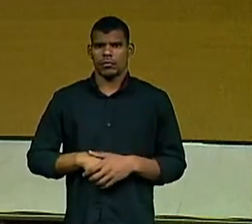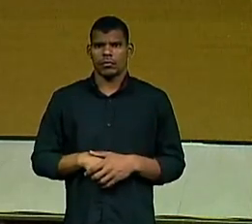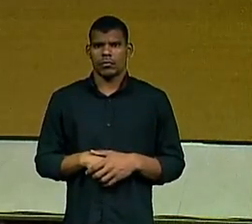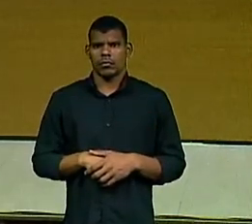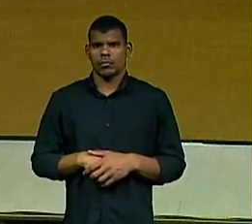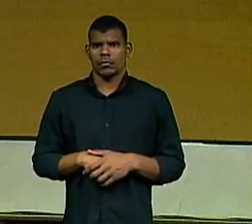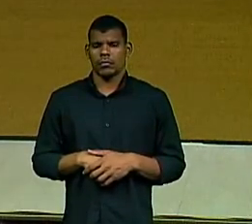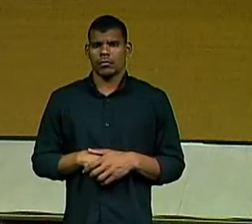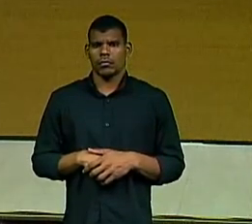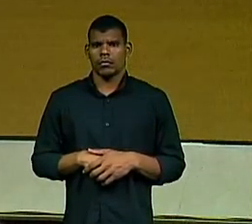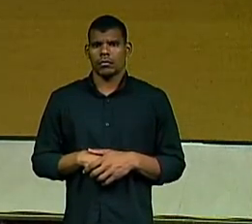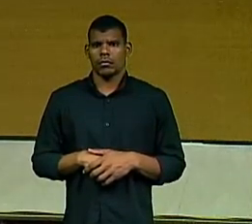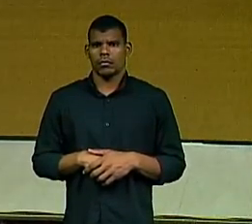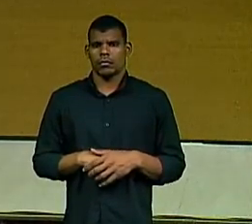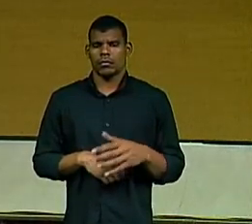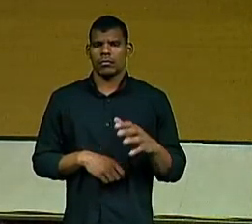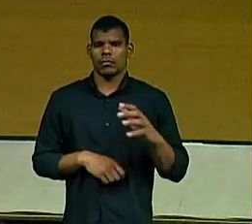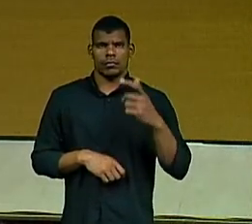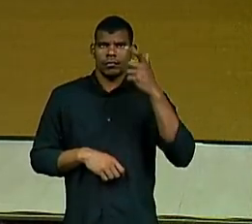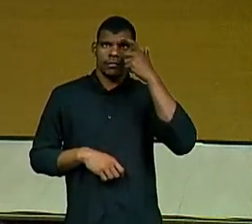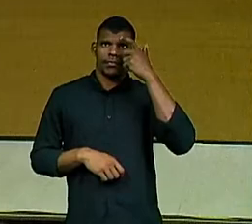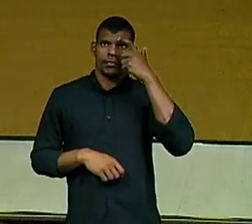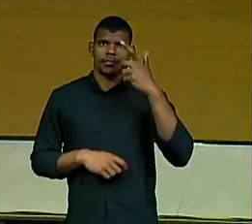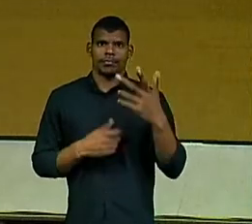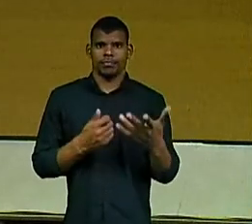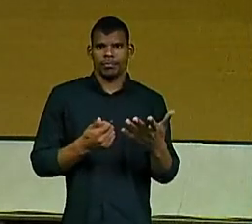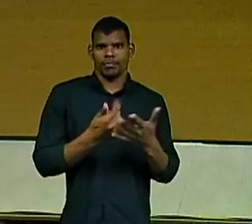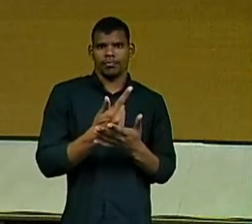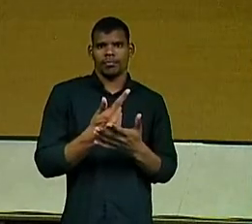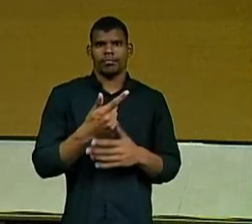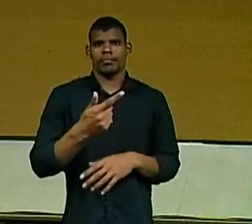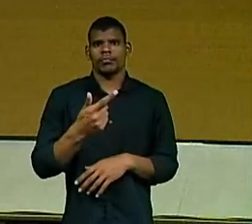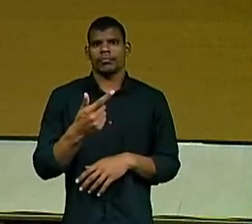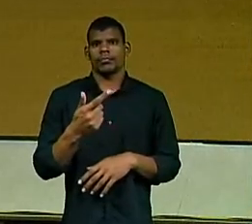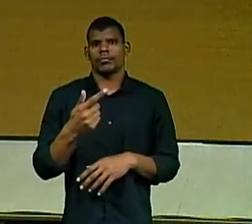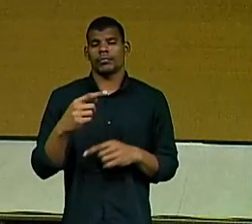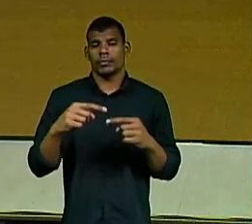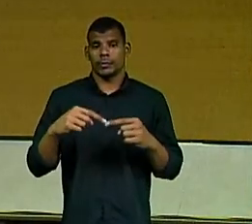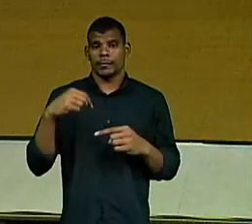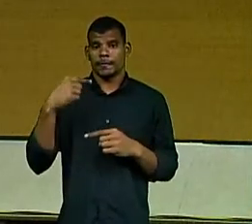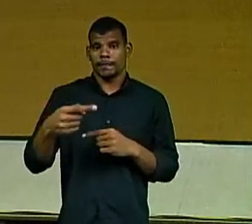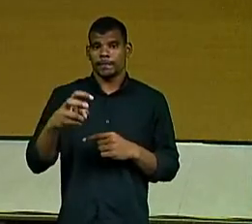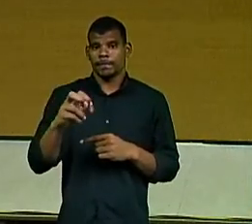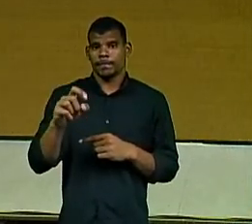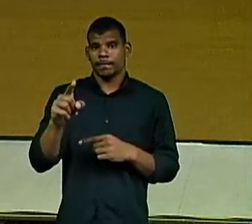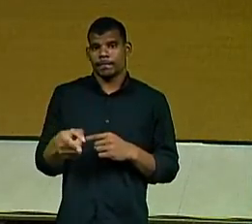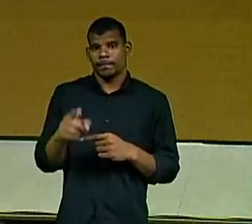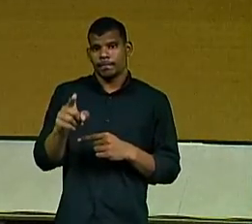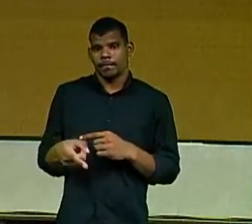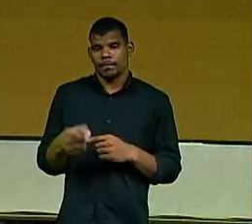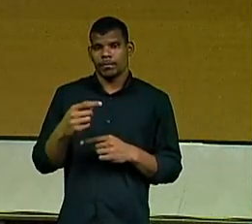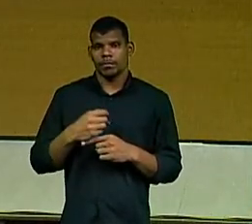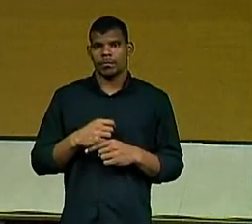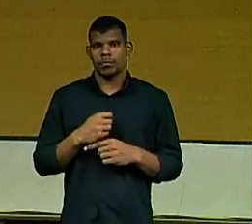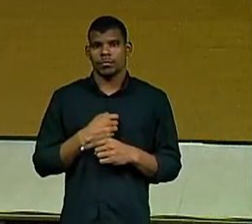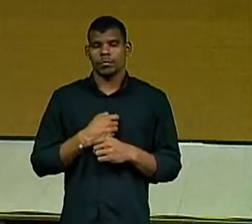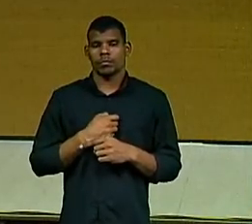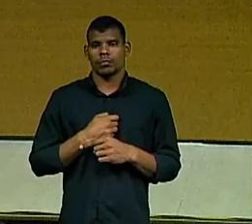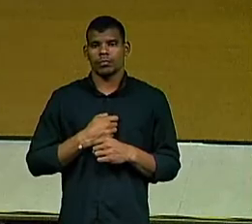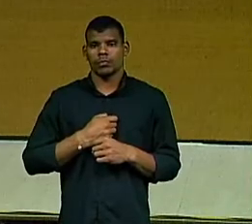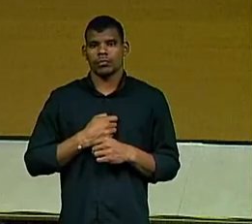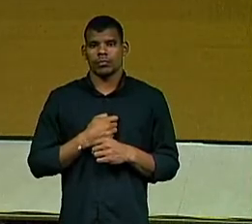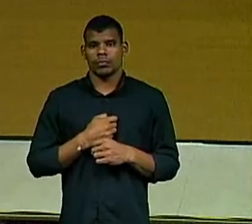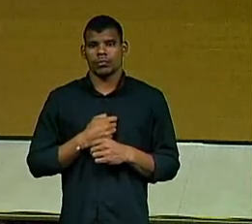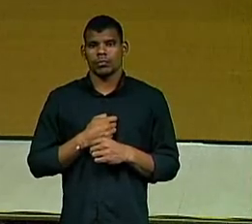10x suponhamos depois aqueles 50 mil cruzados cruzeiros enfim